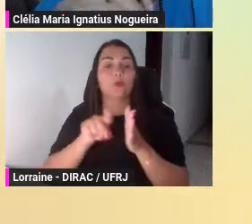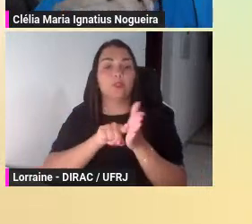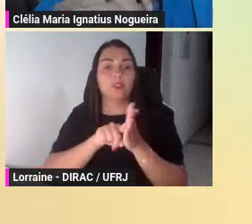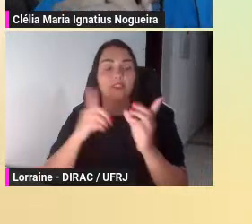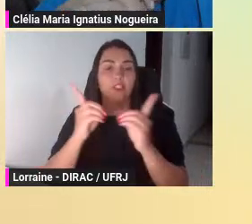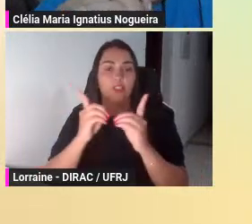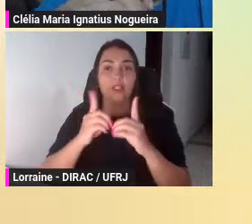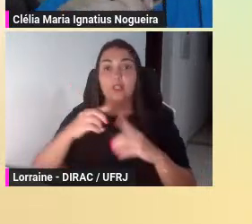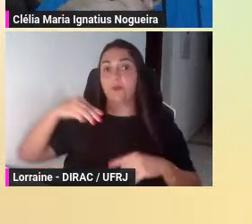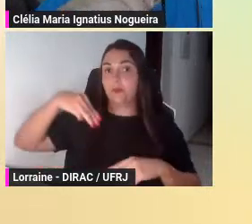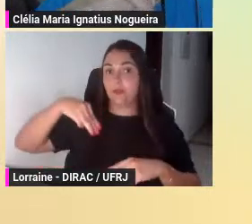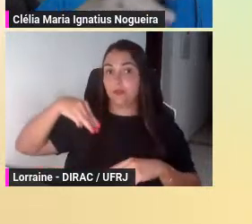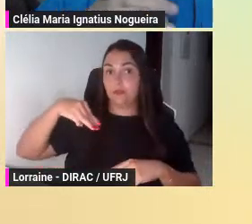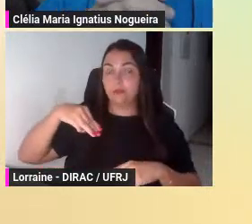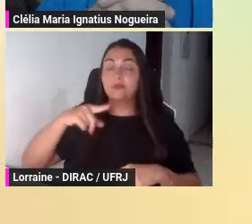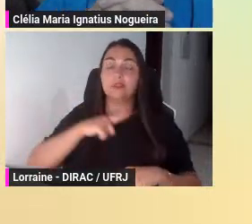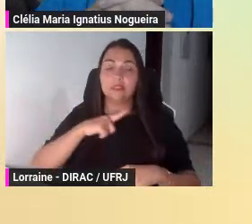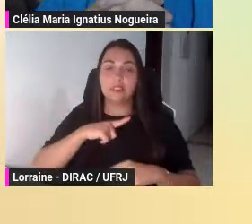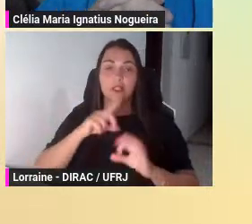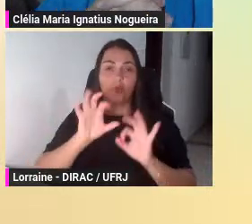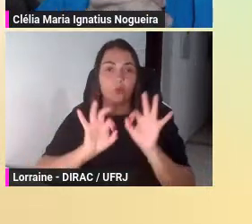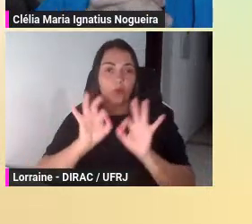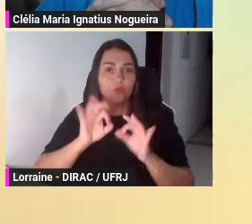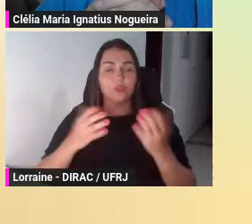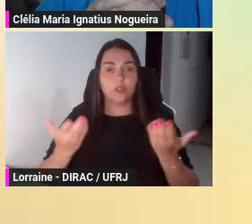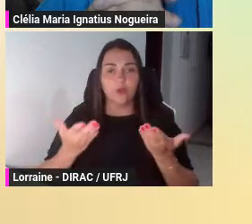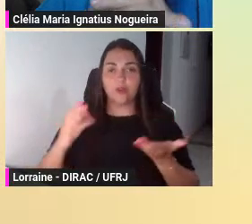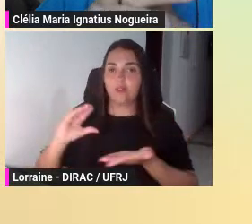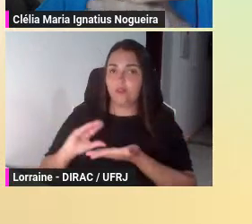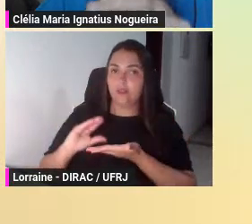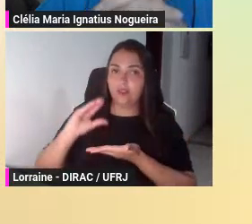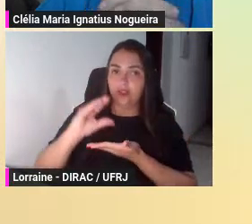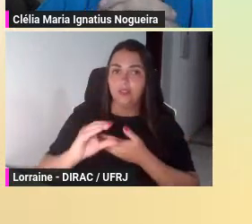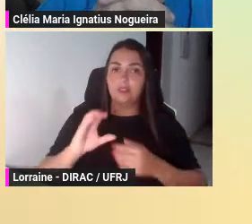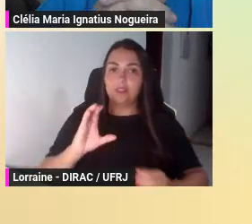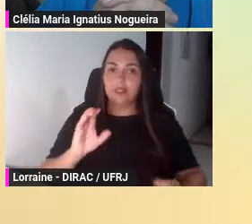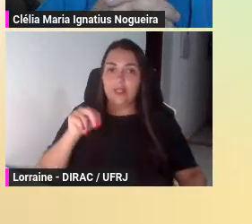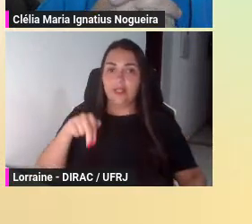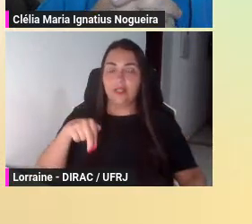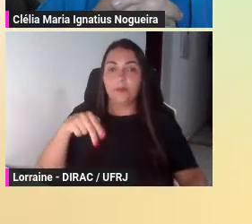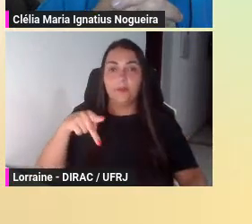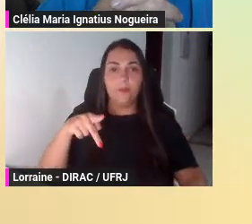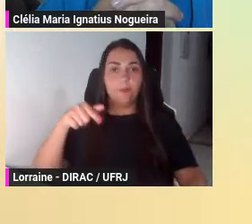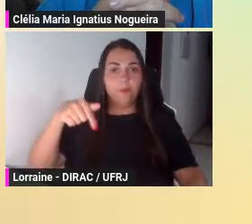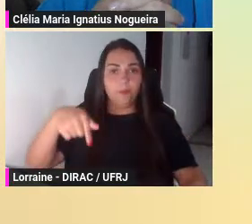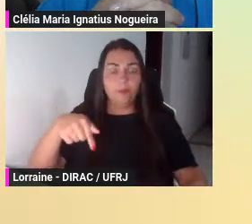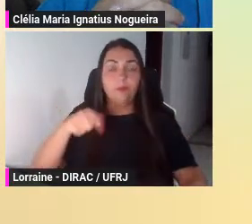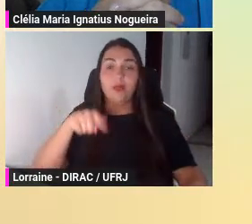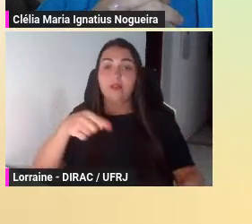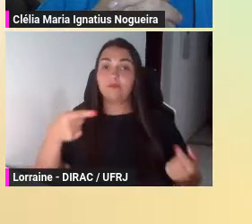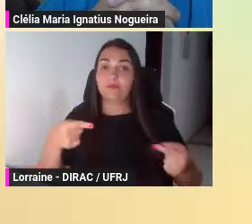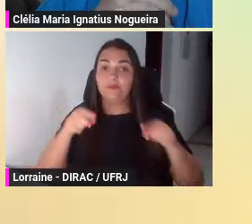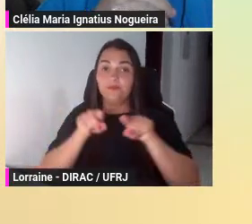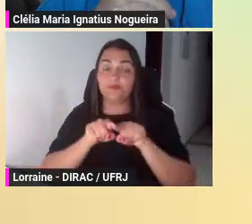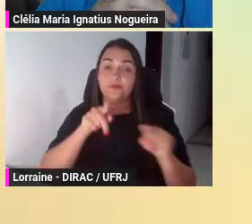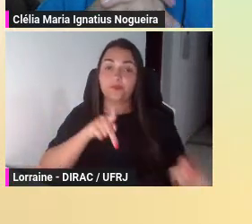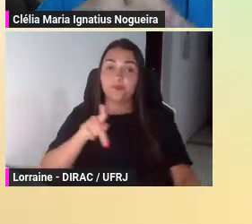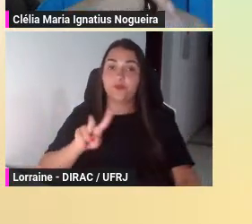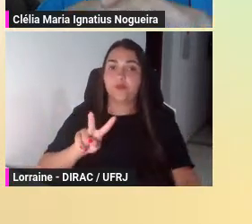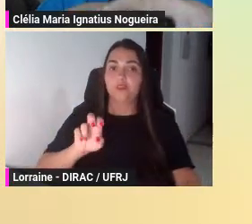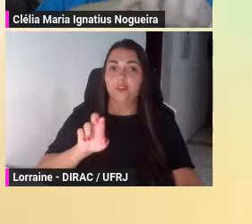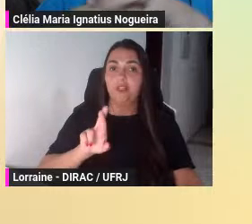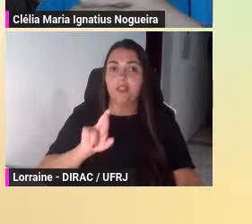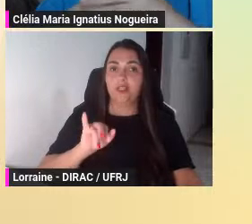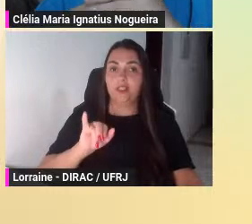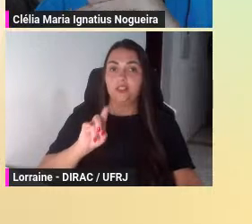que está com um projeto atualmente financiado pelo CNPq, a minha parceira aí, a professora Veridiana Rezende,